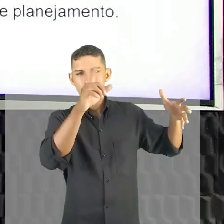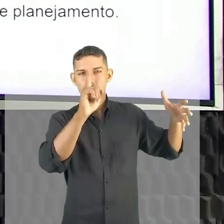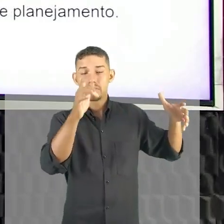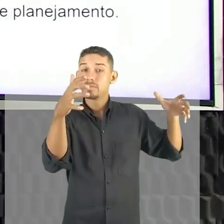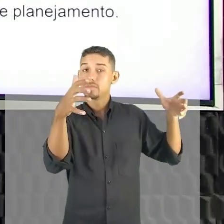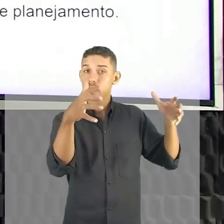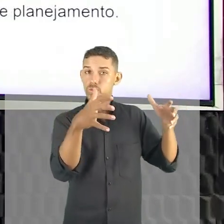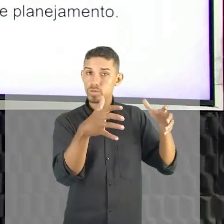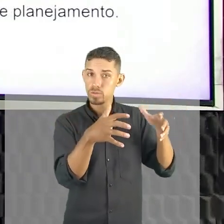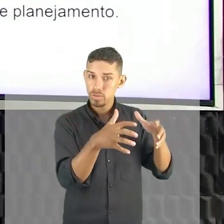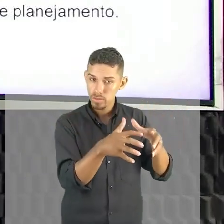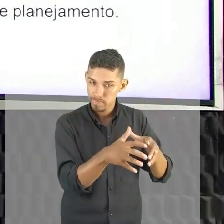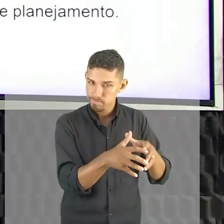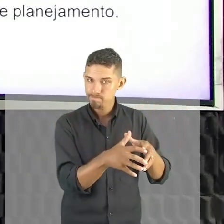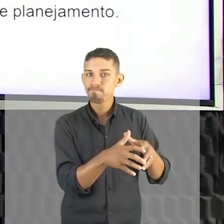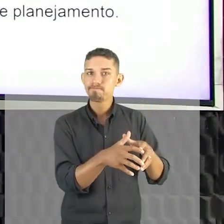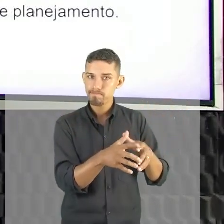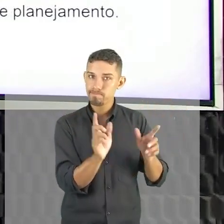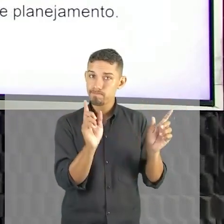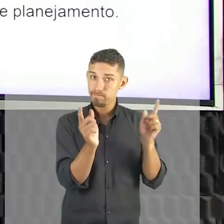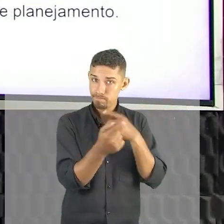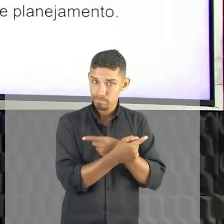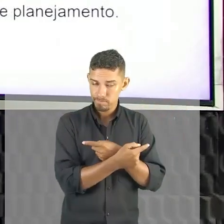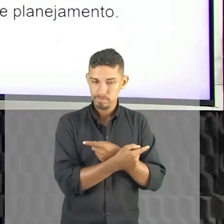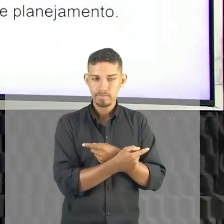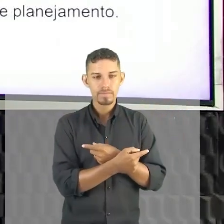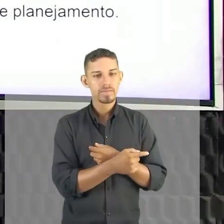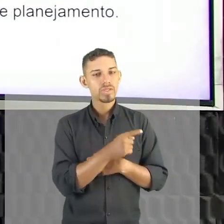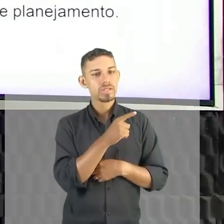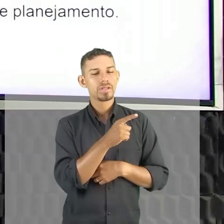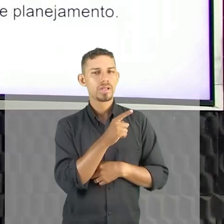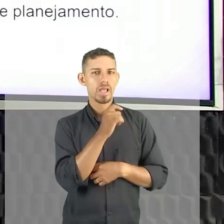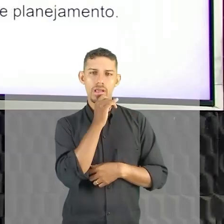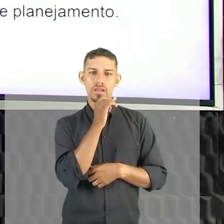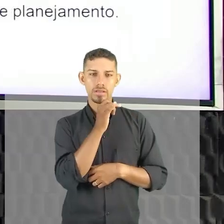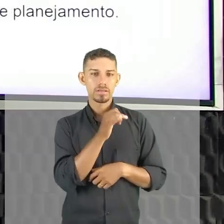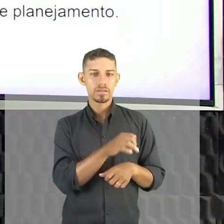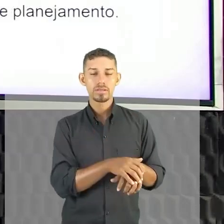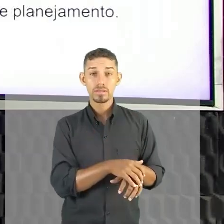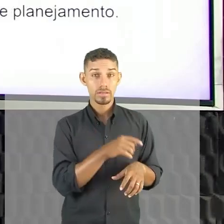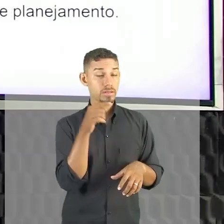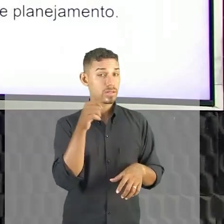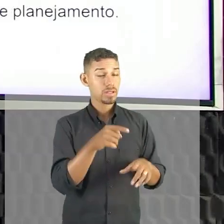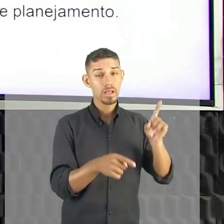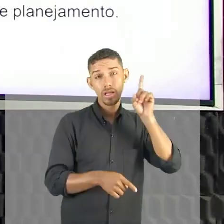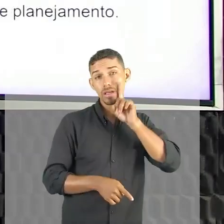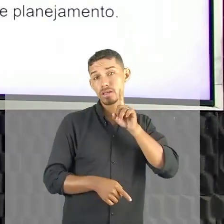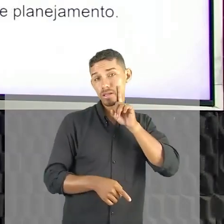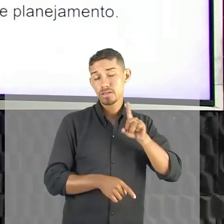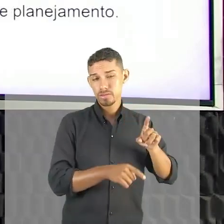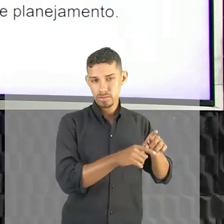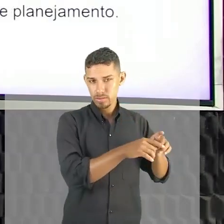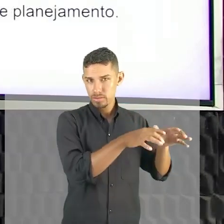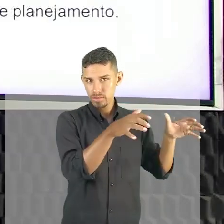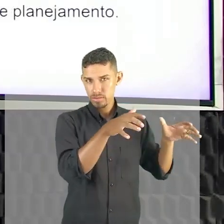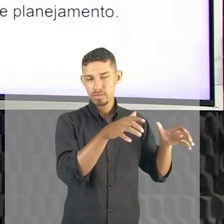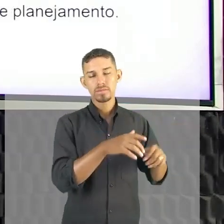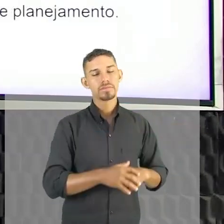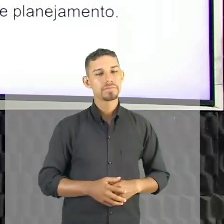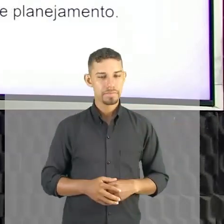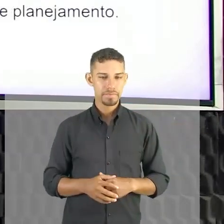Então, é uma alternativa que eu já não vou mais olhar para ela, porque quem fazia esses grandes estoques era lá no